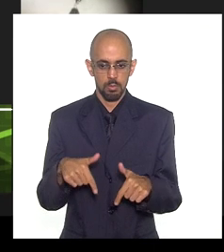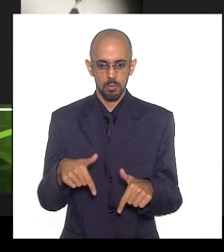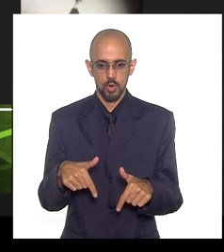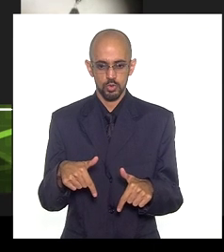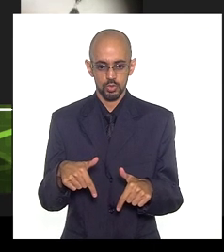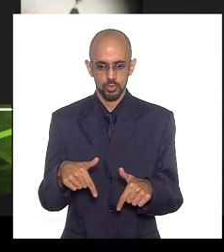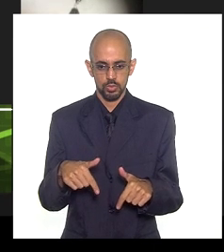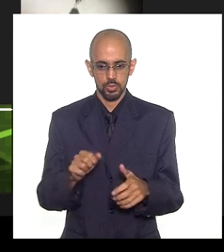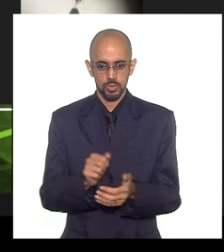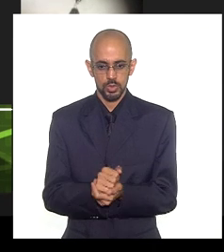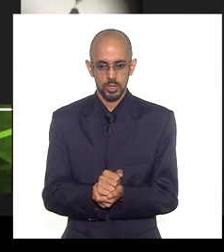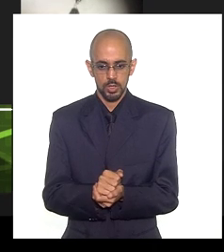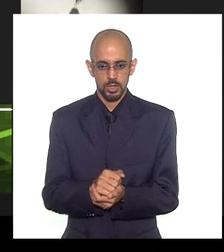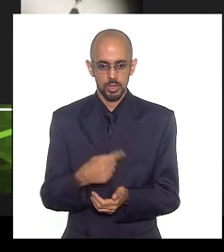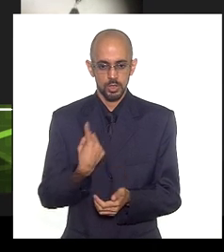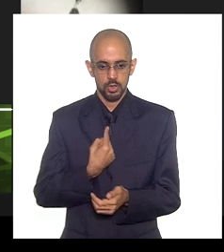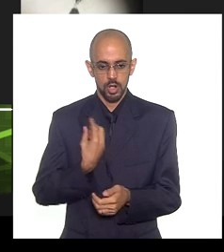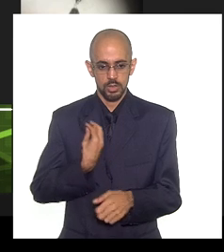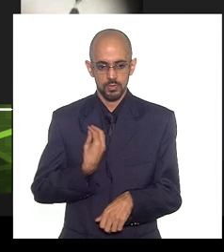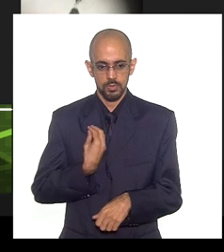nós devemos ter